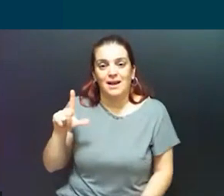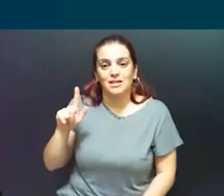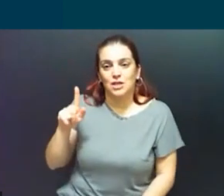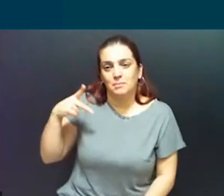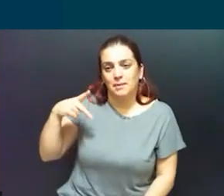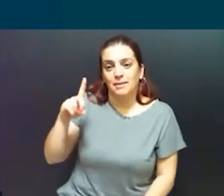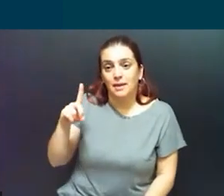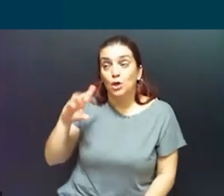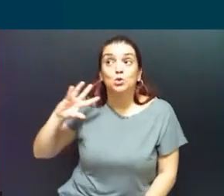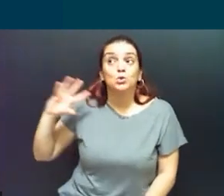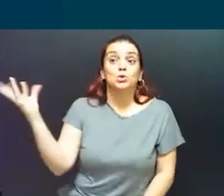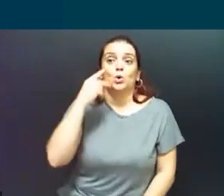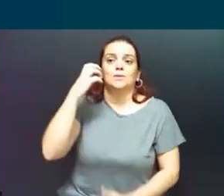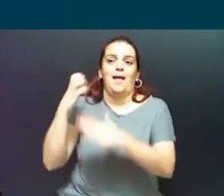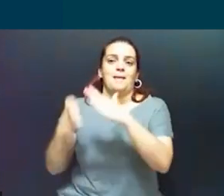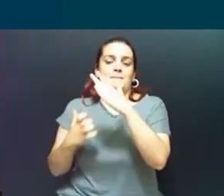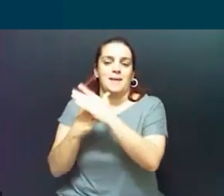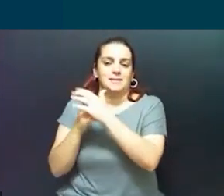do Brasil têm que seguir agora.